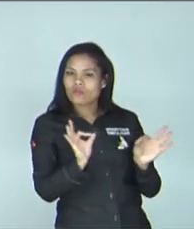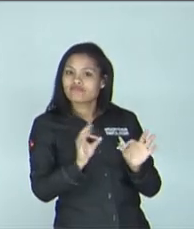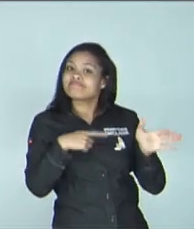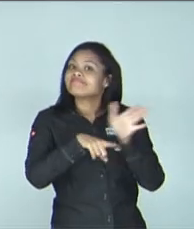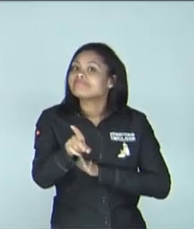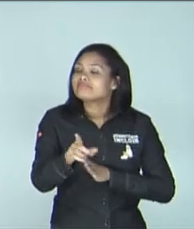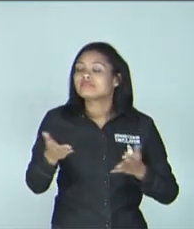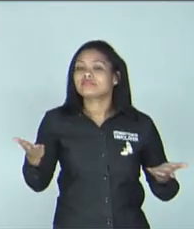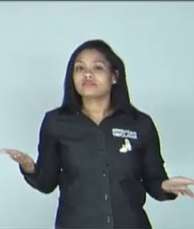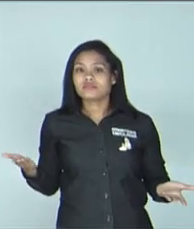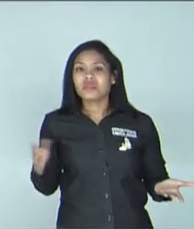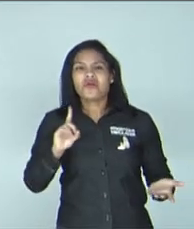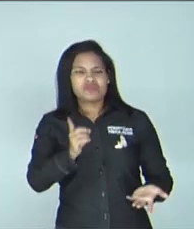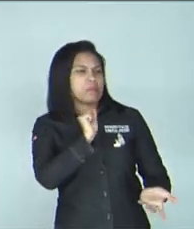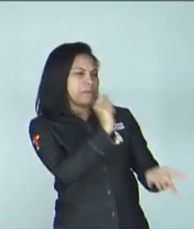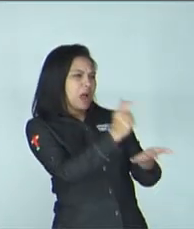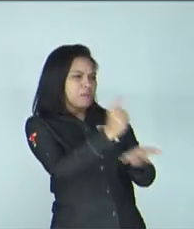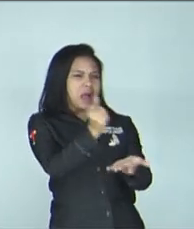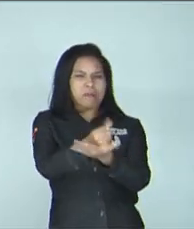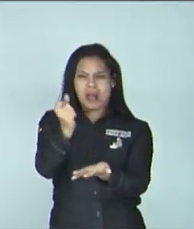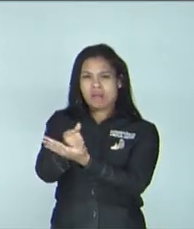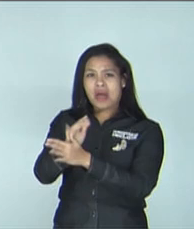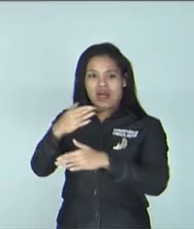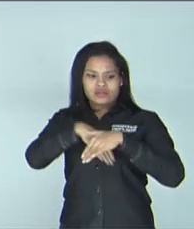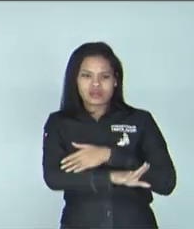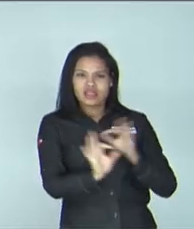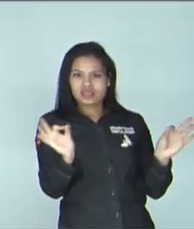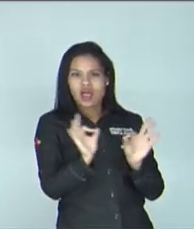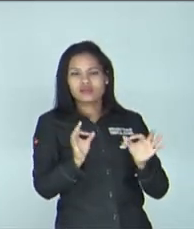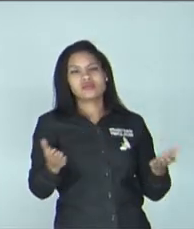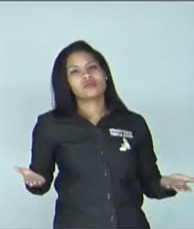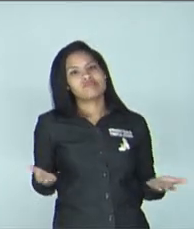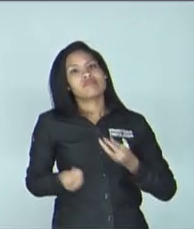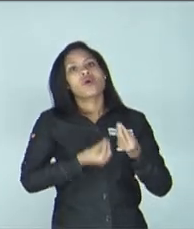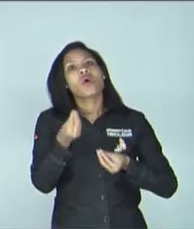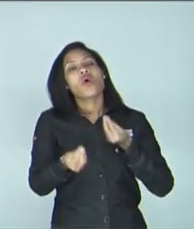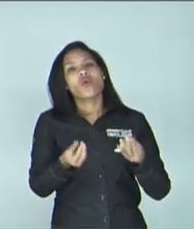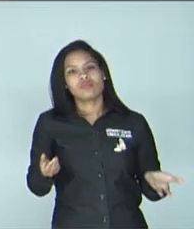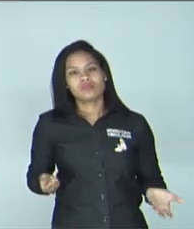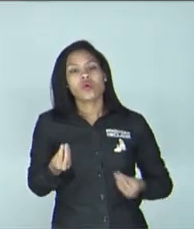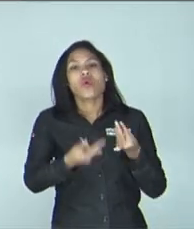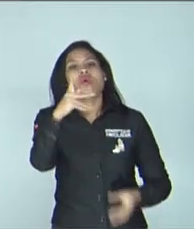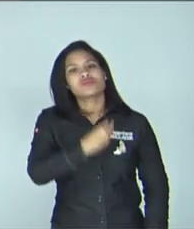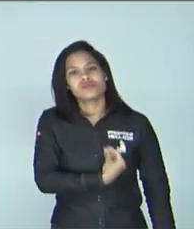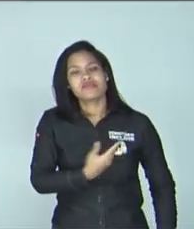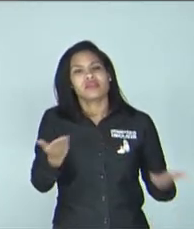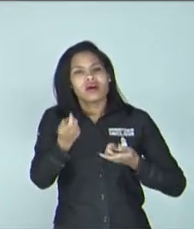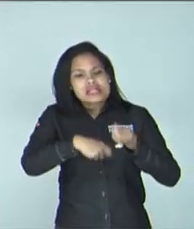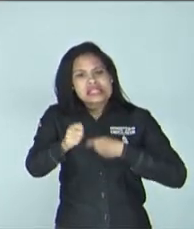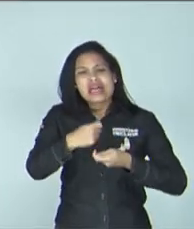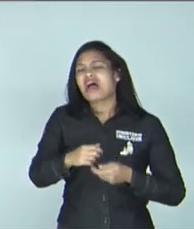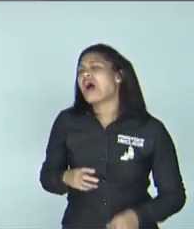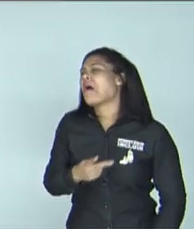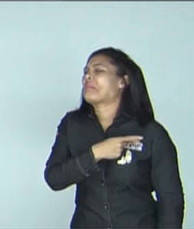sem precisar você fazer um monte de travar gansa e não tinha reserva nenhuma como é que eu tenho o padrão de vida como é que tu estrutura de vida